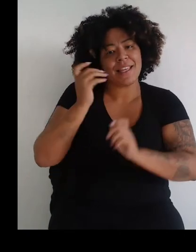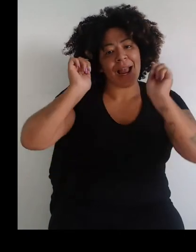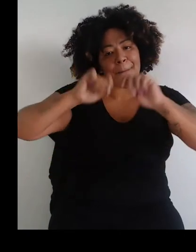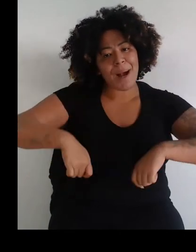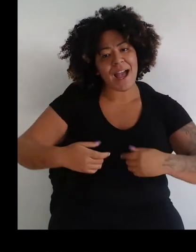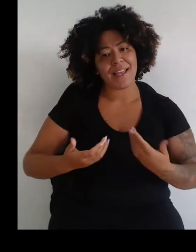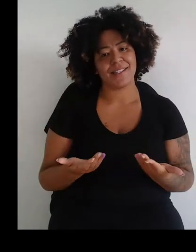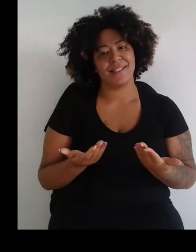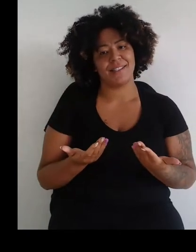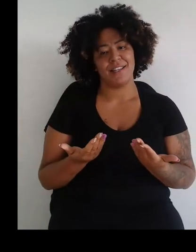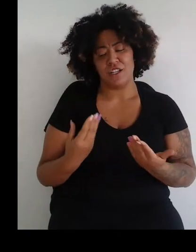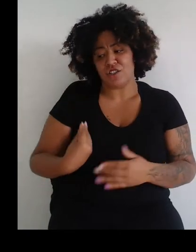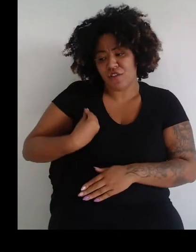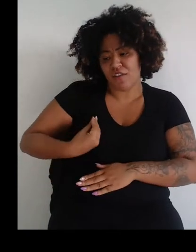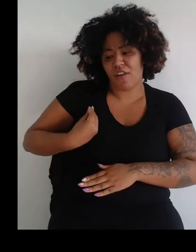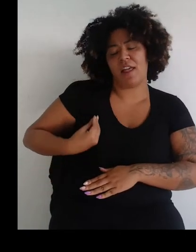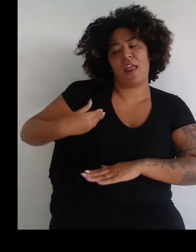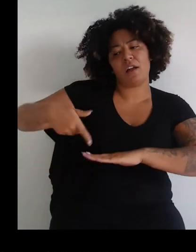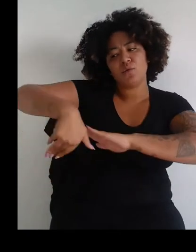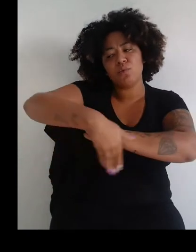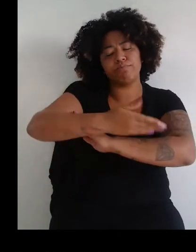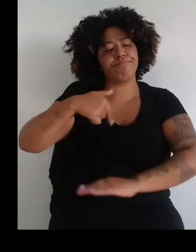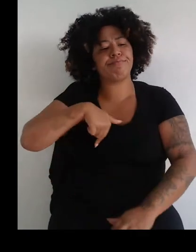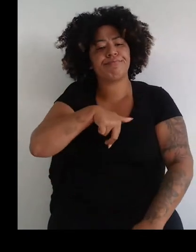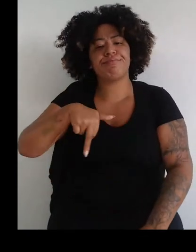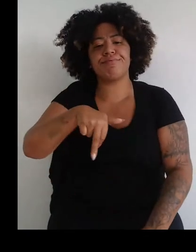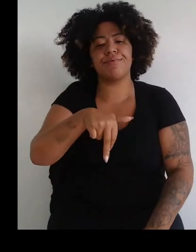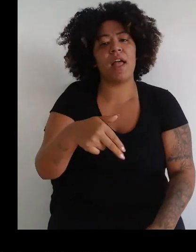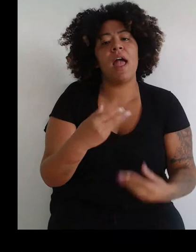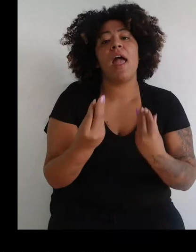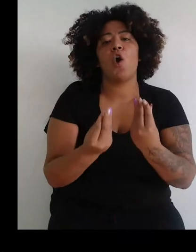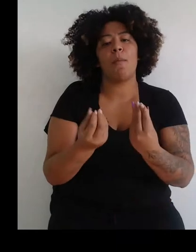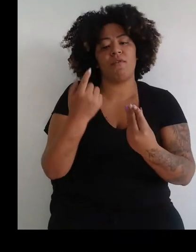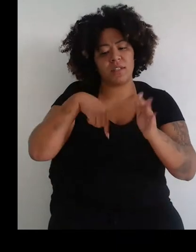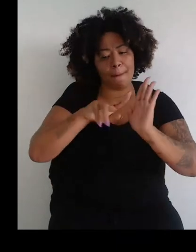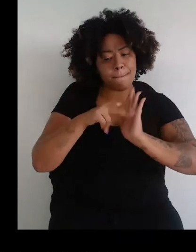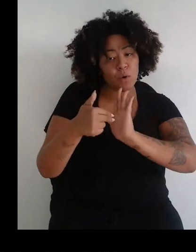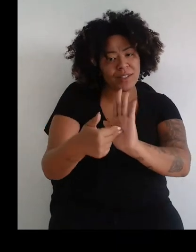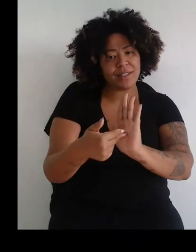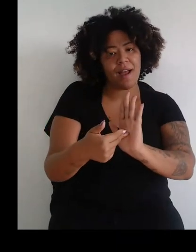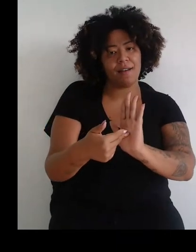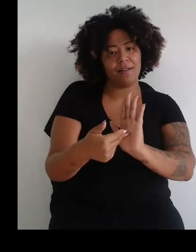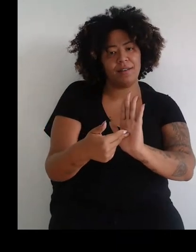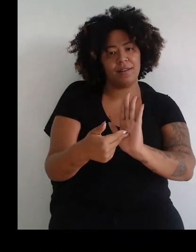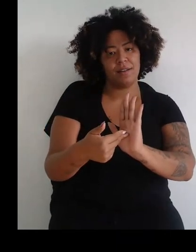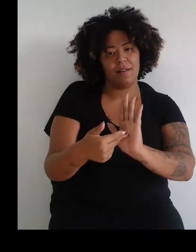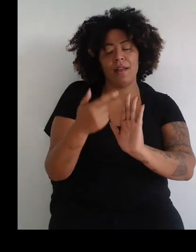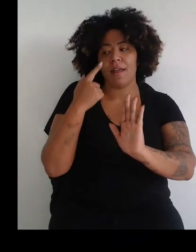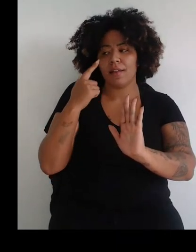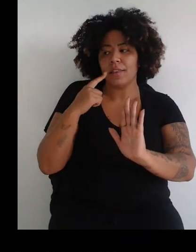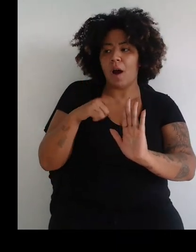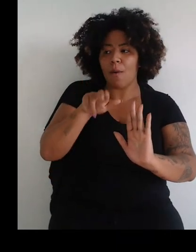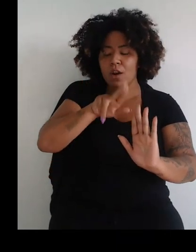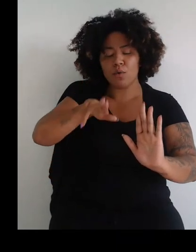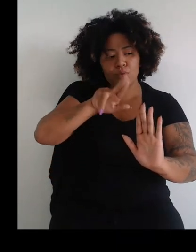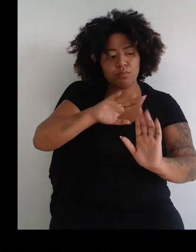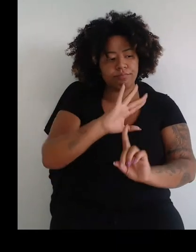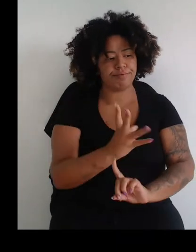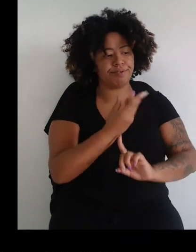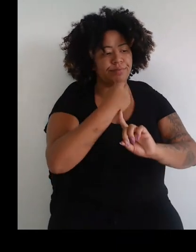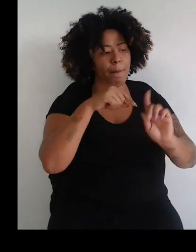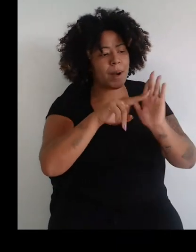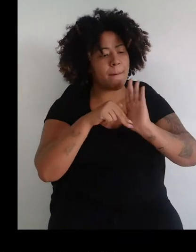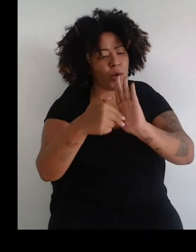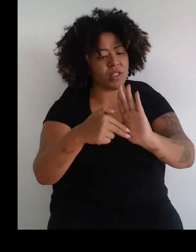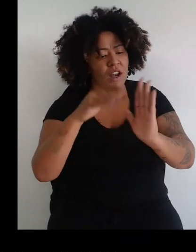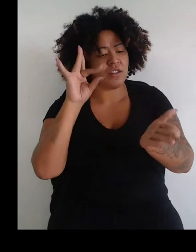de certa maneira a sua autoimagem altamente cultivada explorou essas mesmas citações de visibilidade Clear